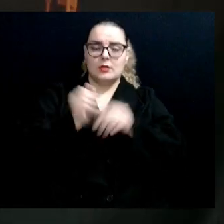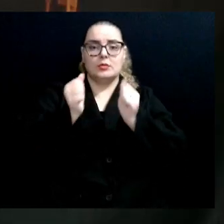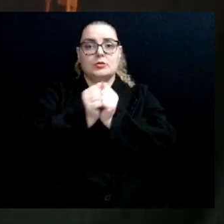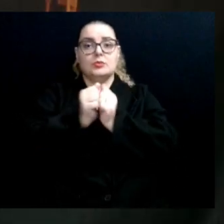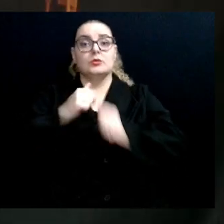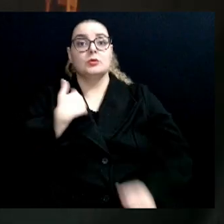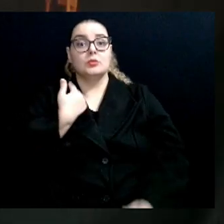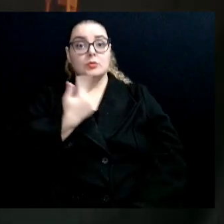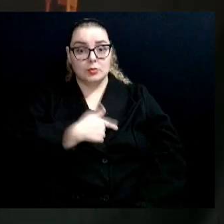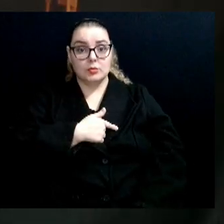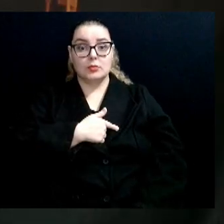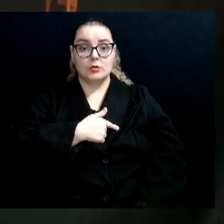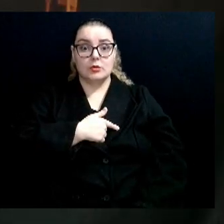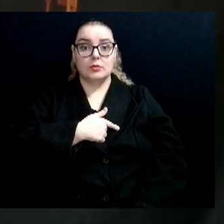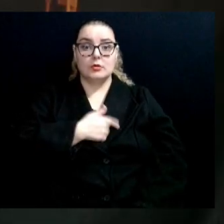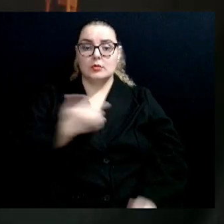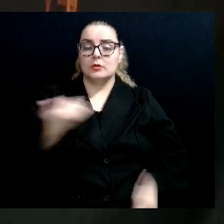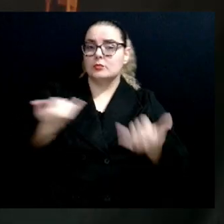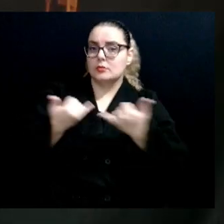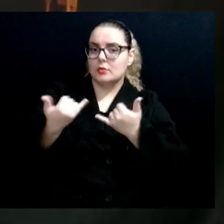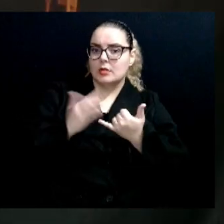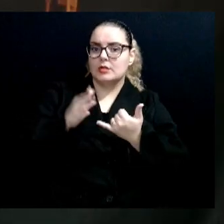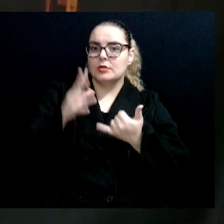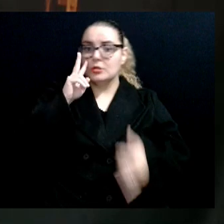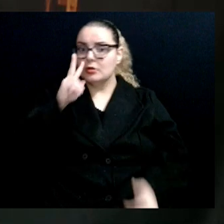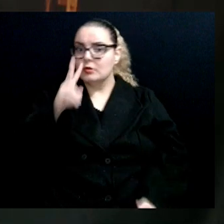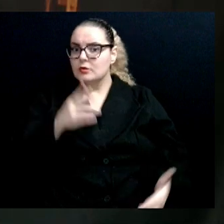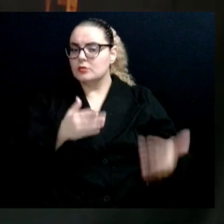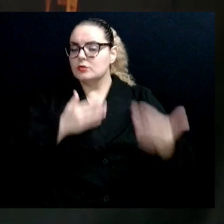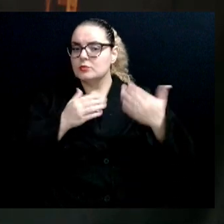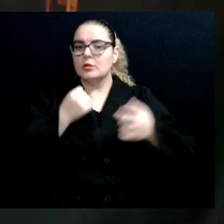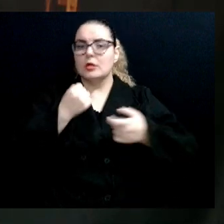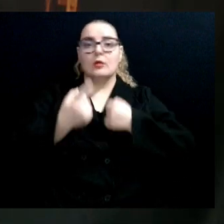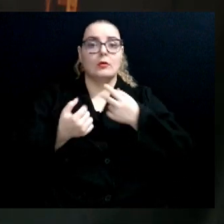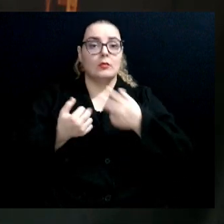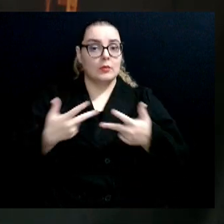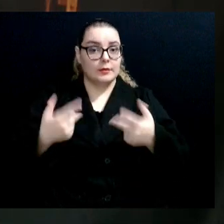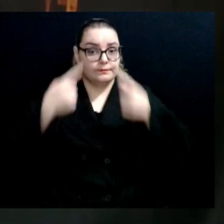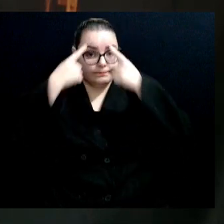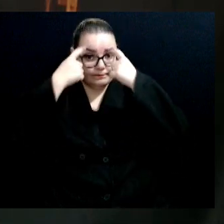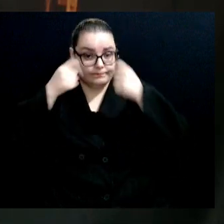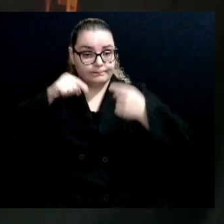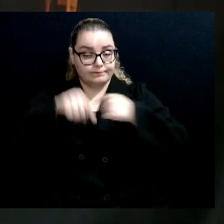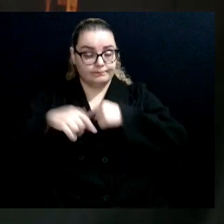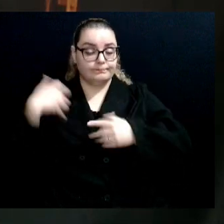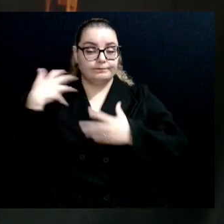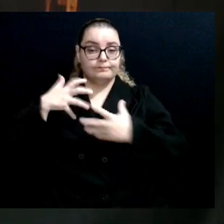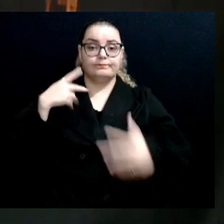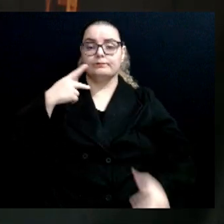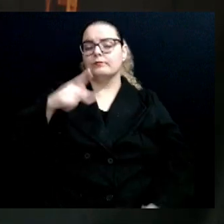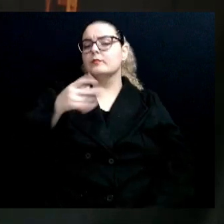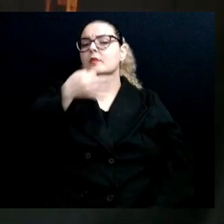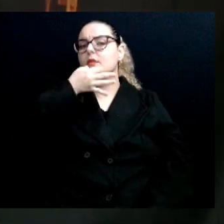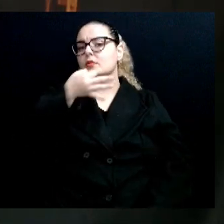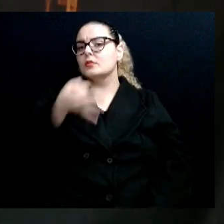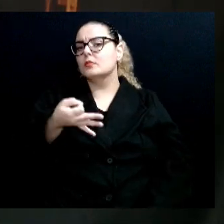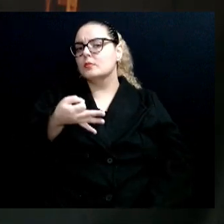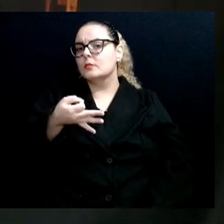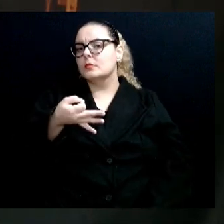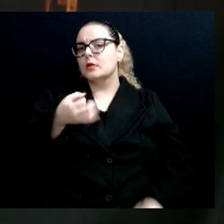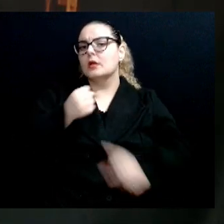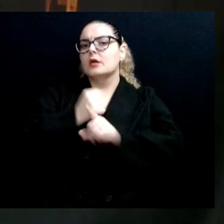Nos conta se você já presenciou ou suspeitou de alguma situação de violência contra o idoso e, na sua opinião, a sociedade, ela